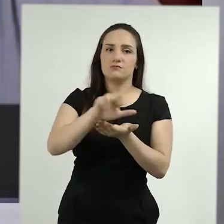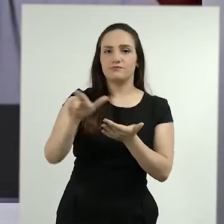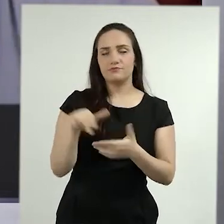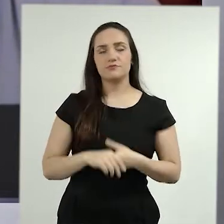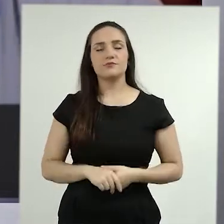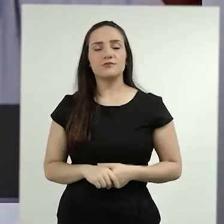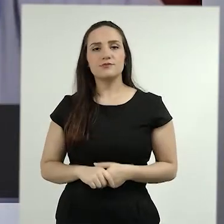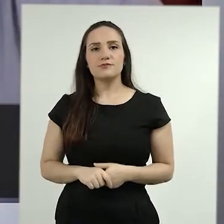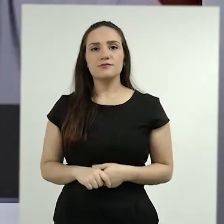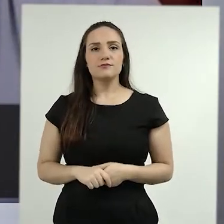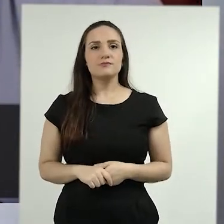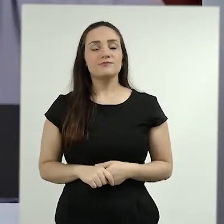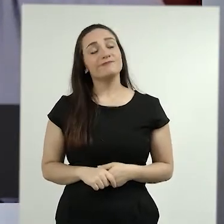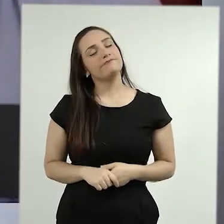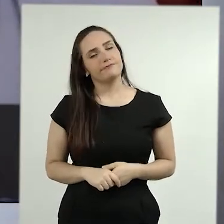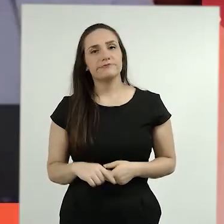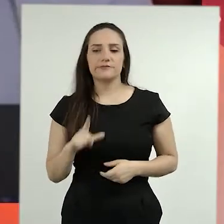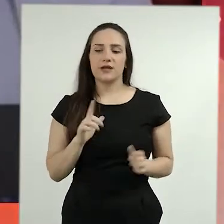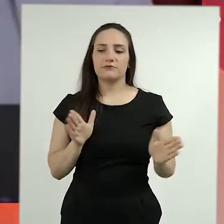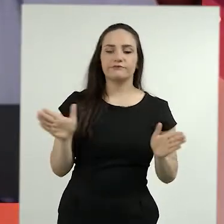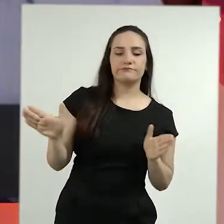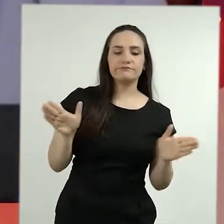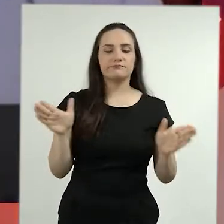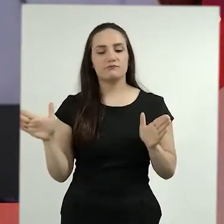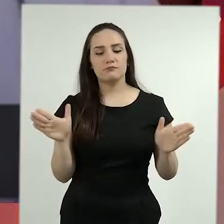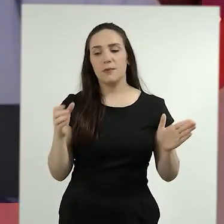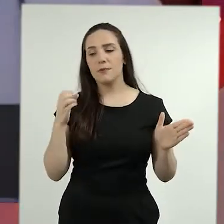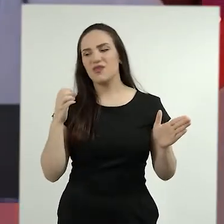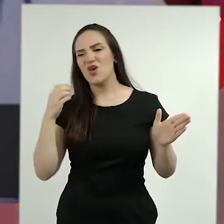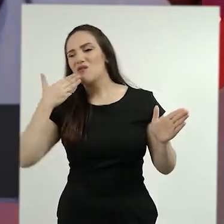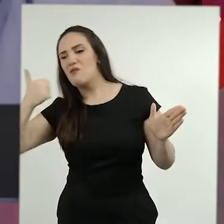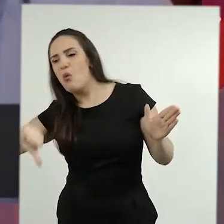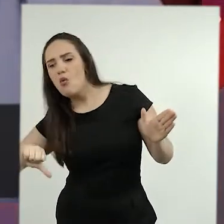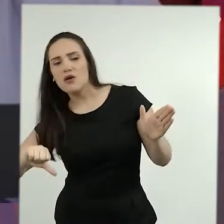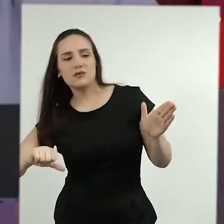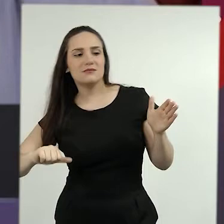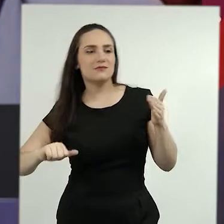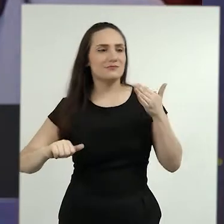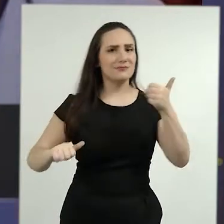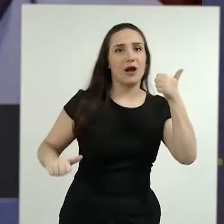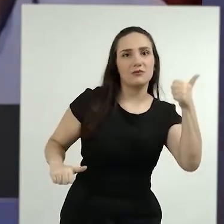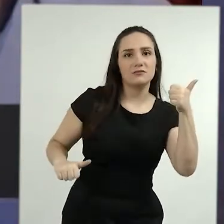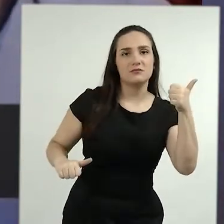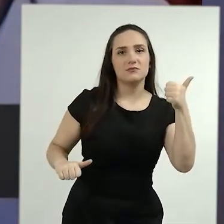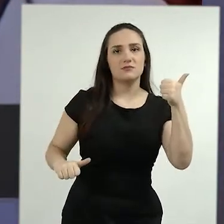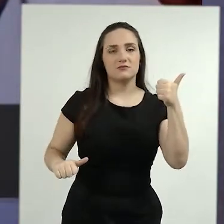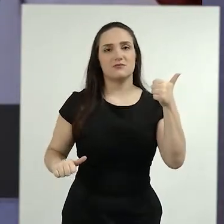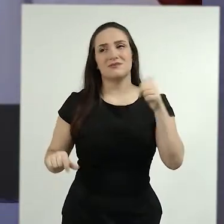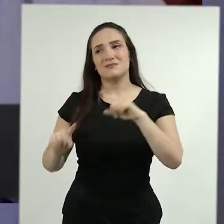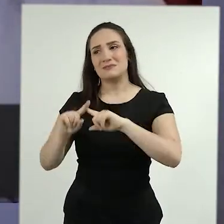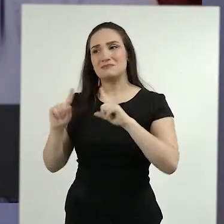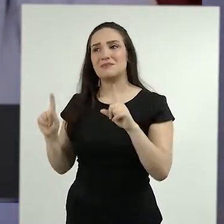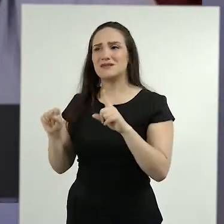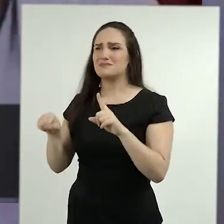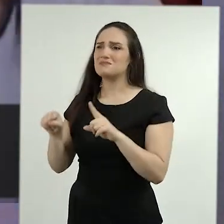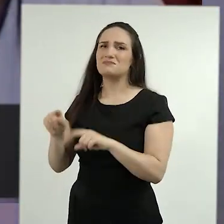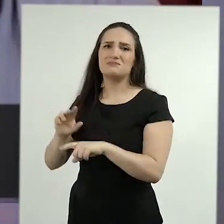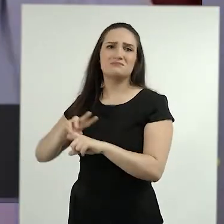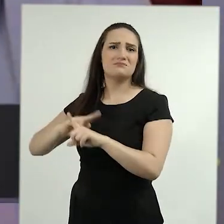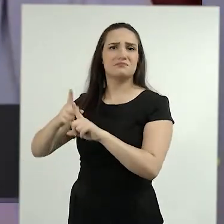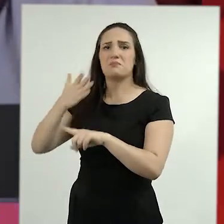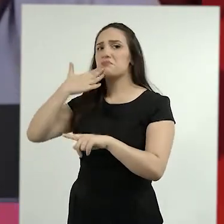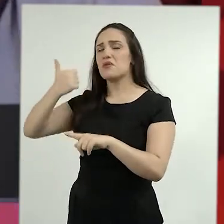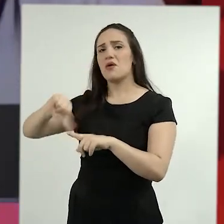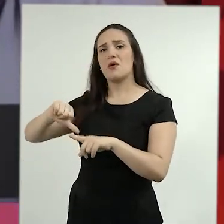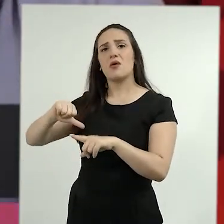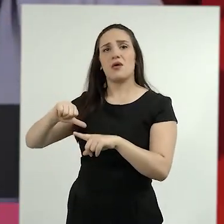tráfego em todos os sentidos. Então, teve esses dois lados, né? Mas, por um lado da conservação, ele pesou mais